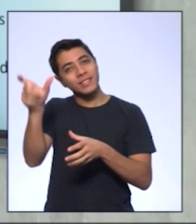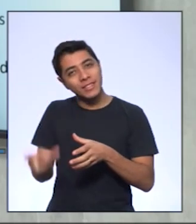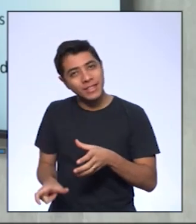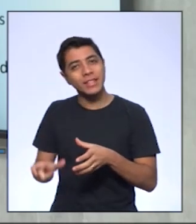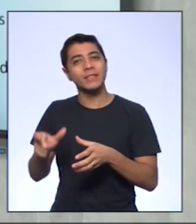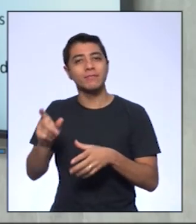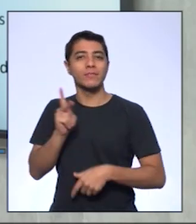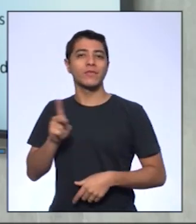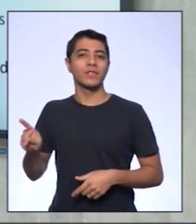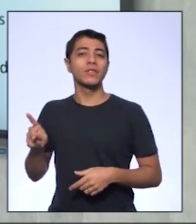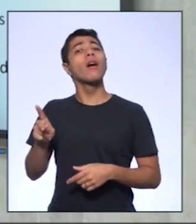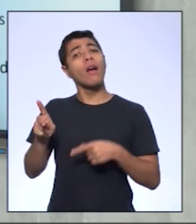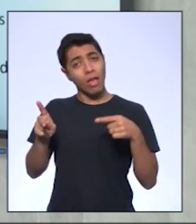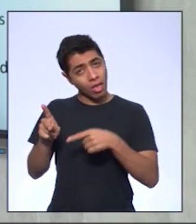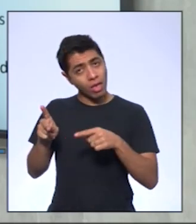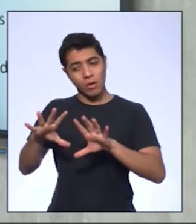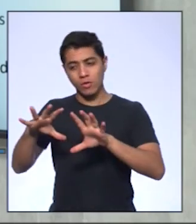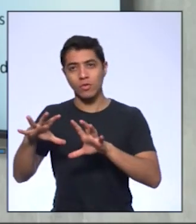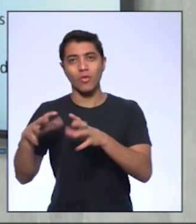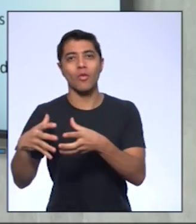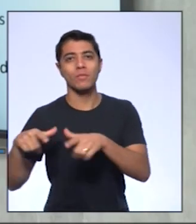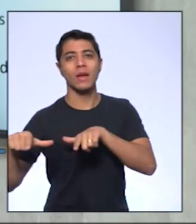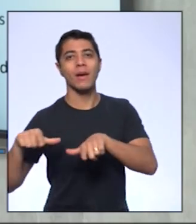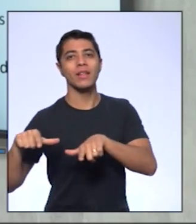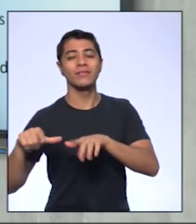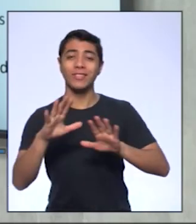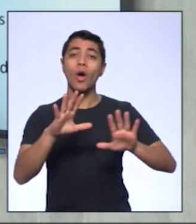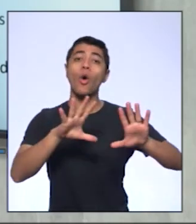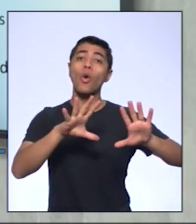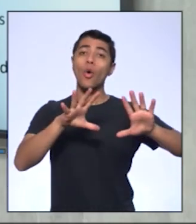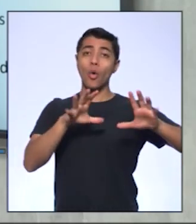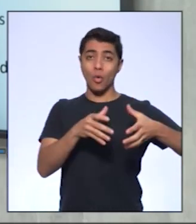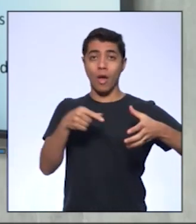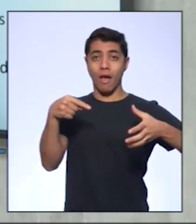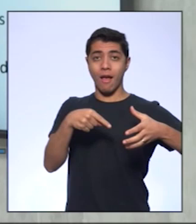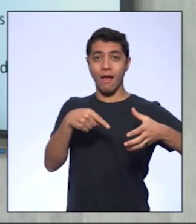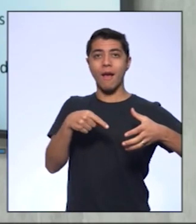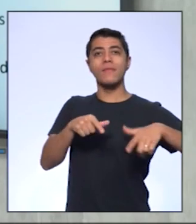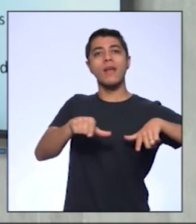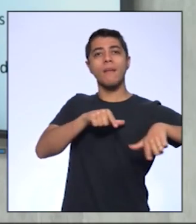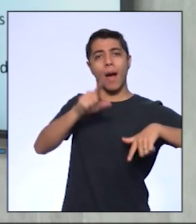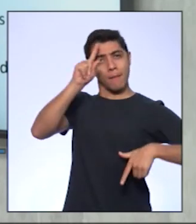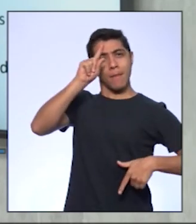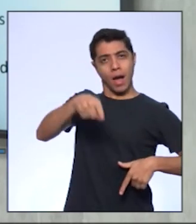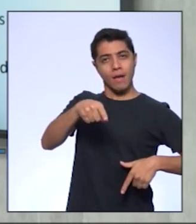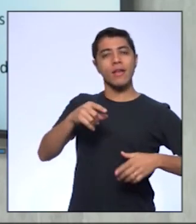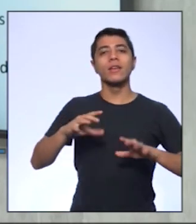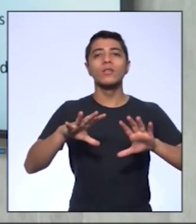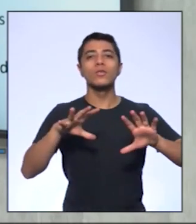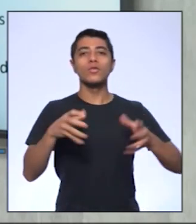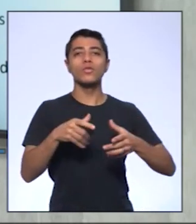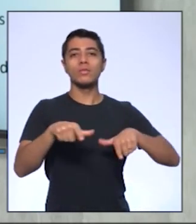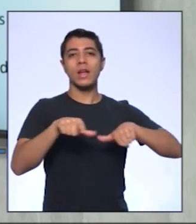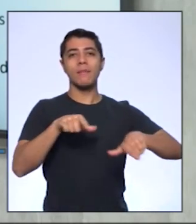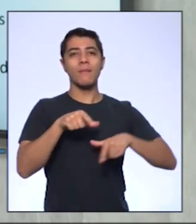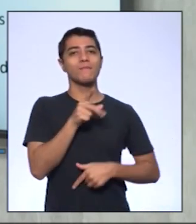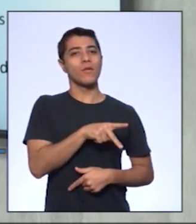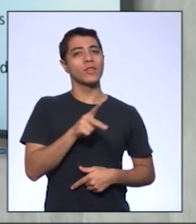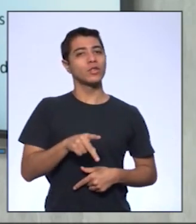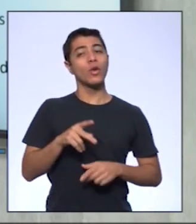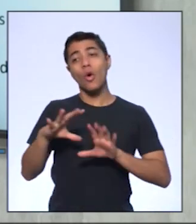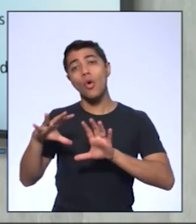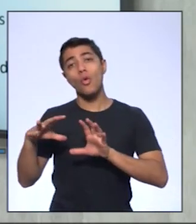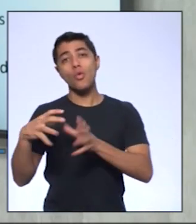num rigor de divisão do trabalho. Cara, tem o que manda, tem o que é o professor, tem o que trabalha, tem o assalariado, tem o estagiário. Essa lógica é uma